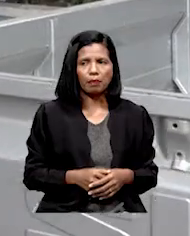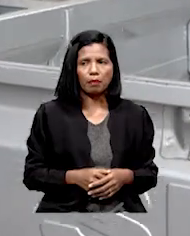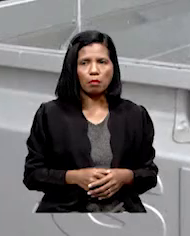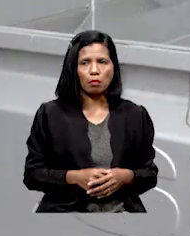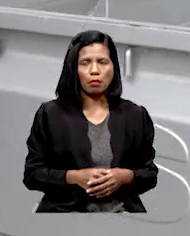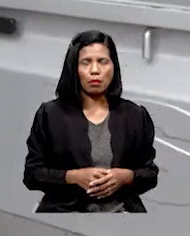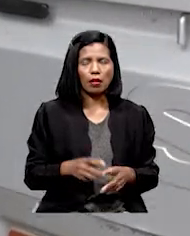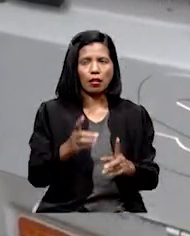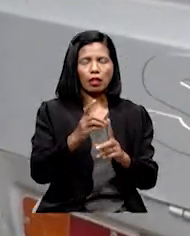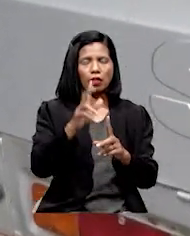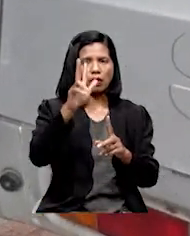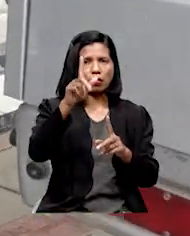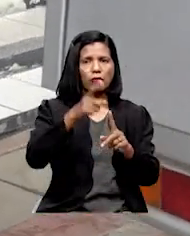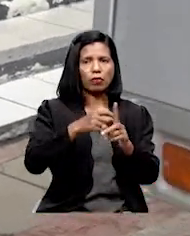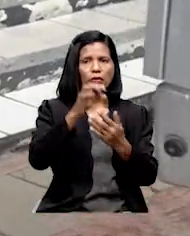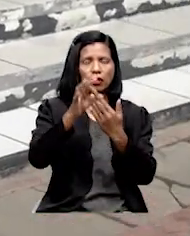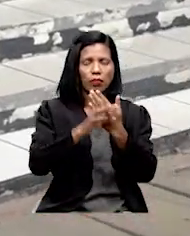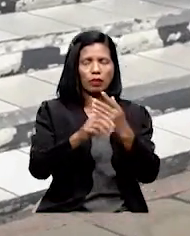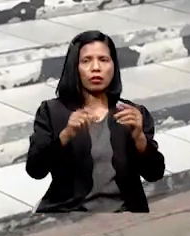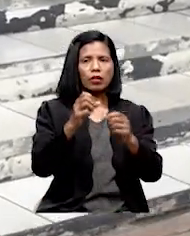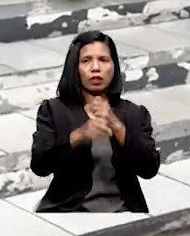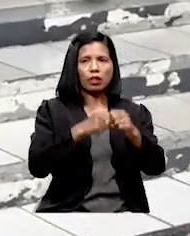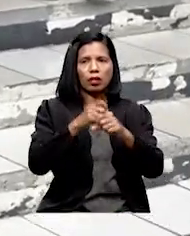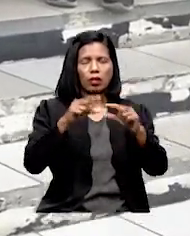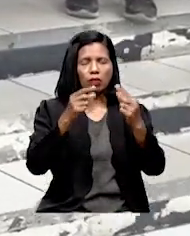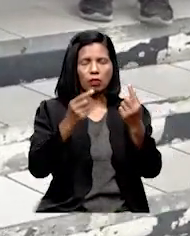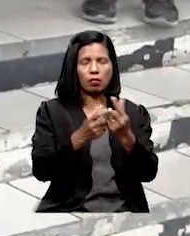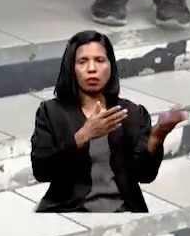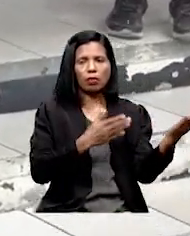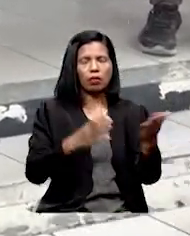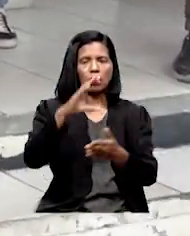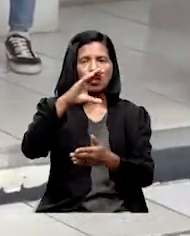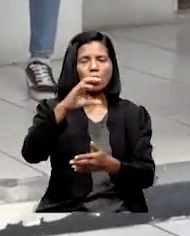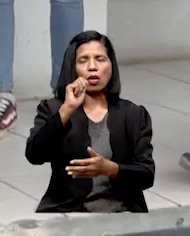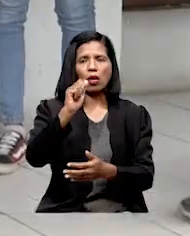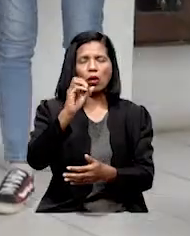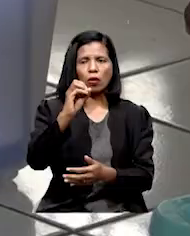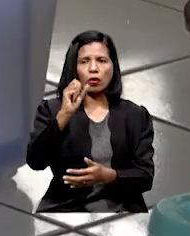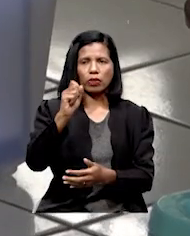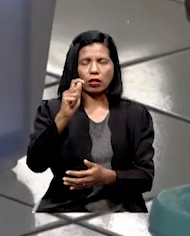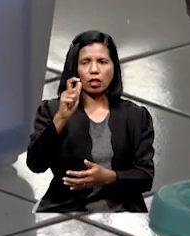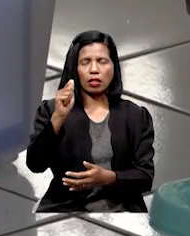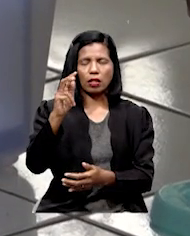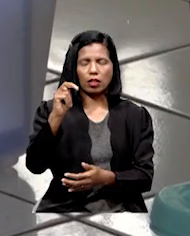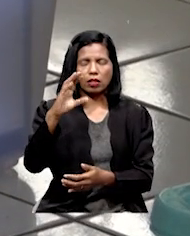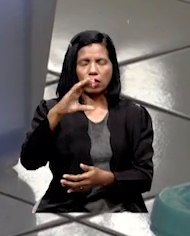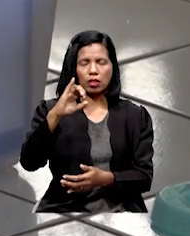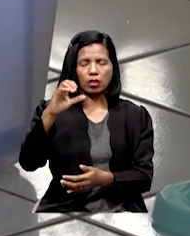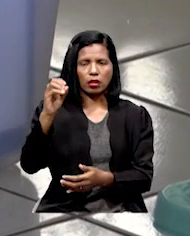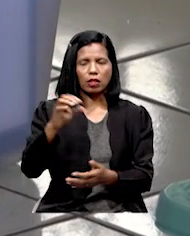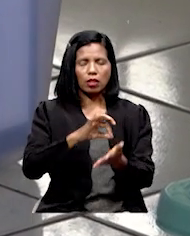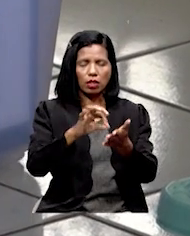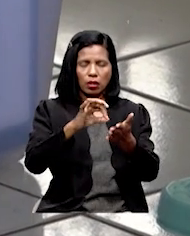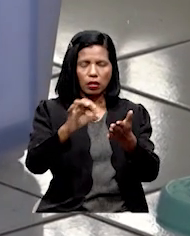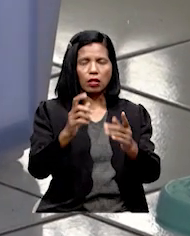E ela antolo foi em fevereiro tina né e que por sucesso lore ona Constâncio Pinto nia documento candidatura nian ba registro ona e